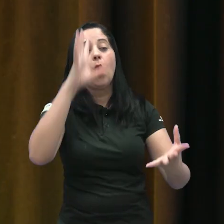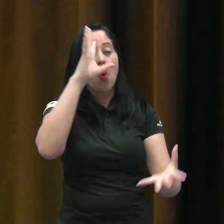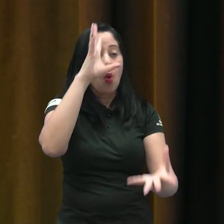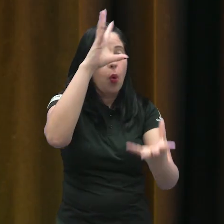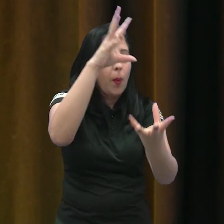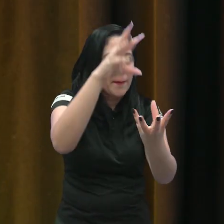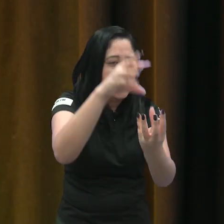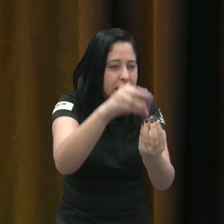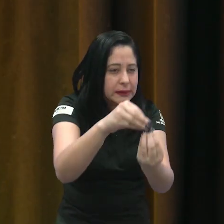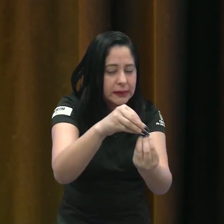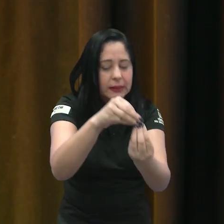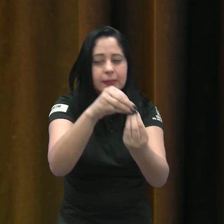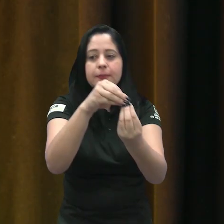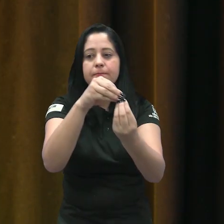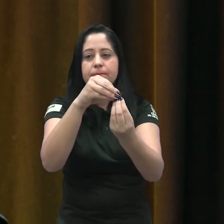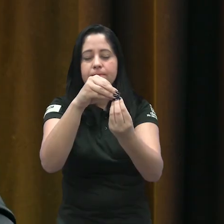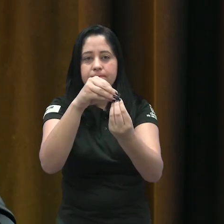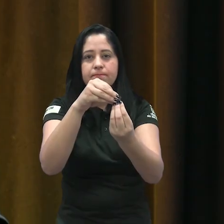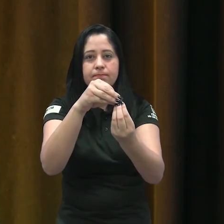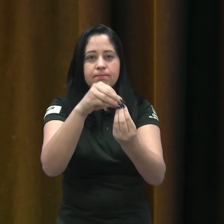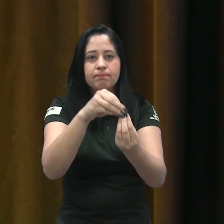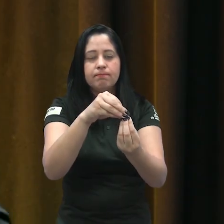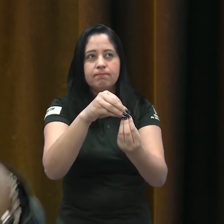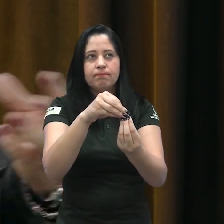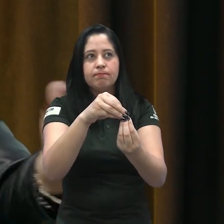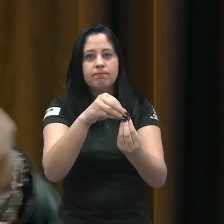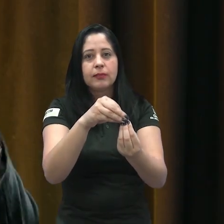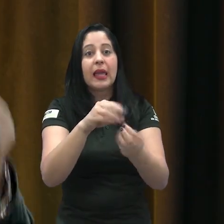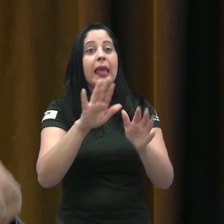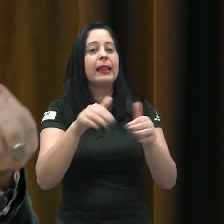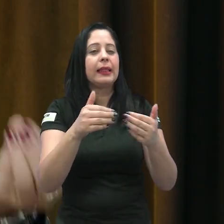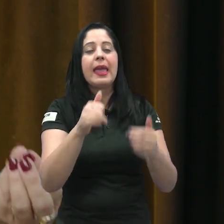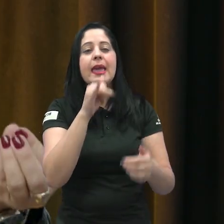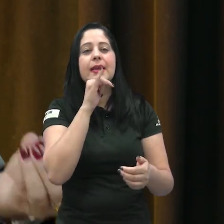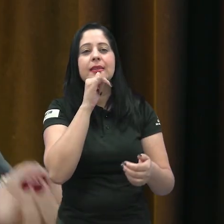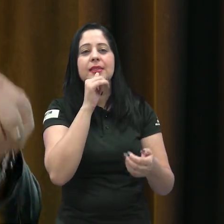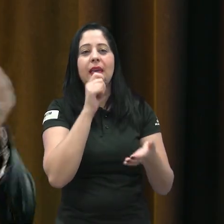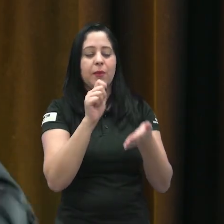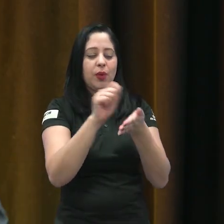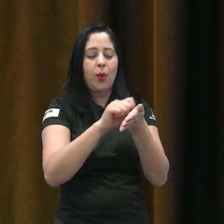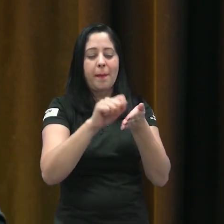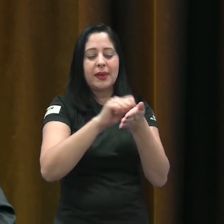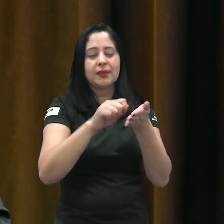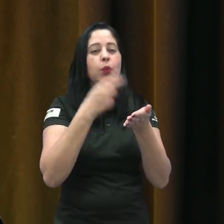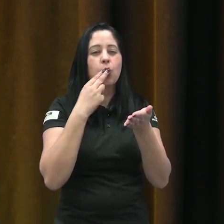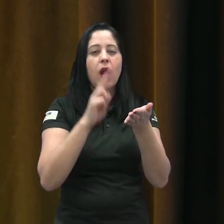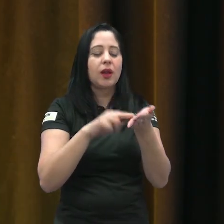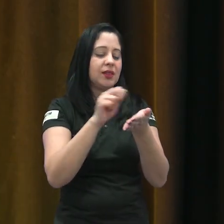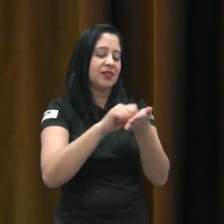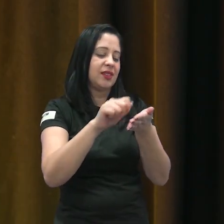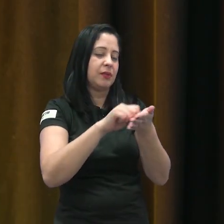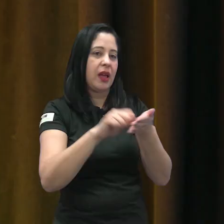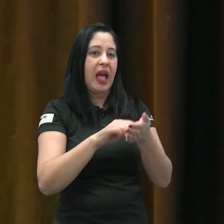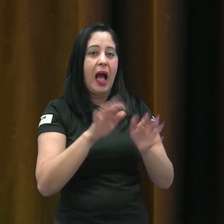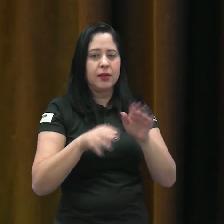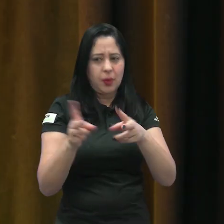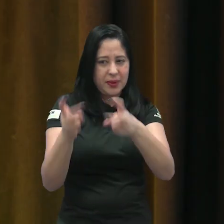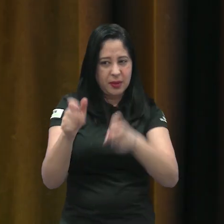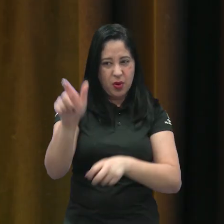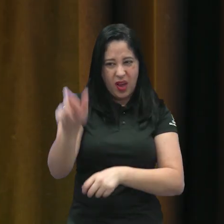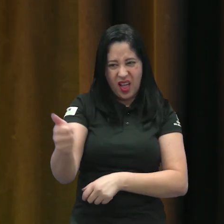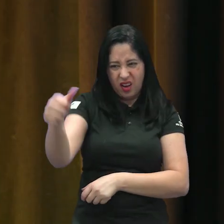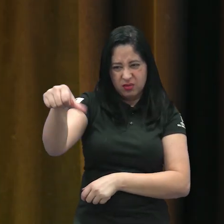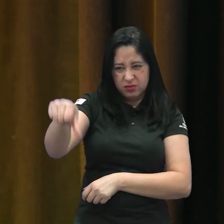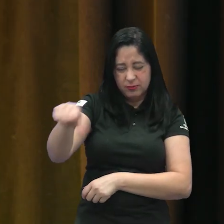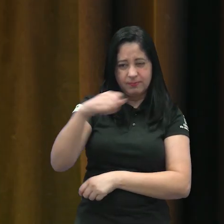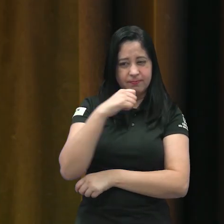compreender melhor, né, isso tudo, quando você deixa um bilhetinho de carinho, às vezes você vê lá que a outra pessoa não está bem, que ela não está legal,